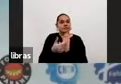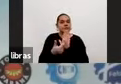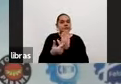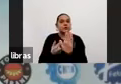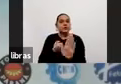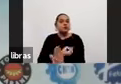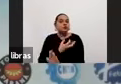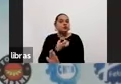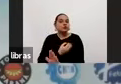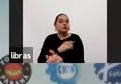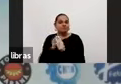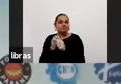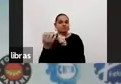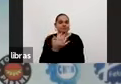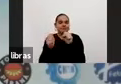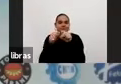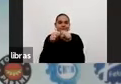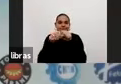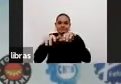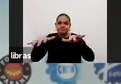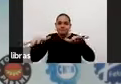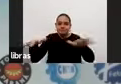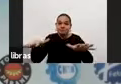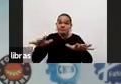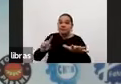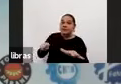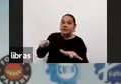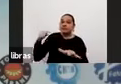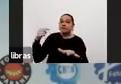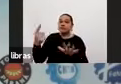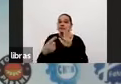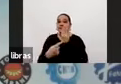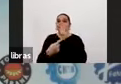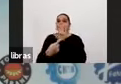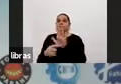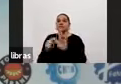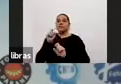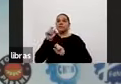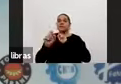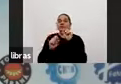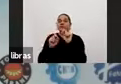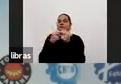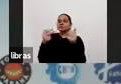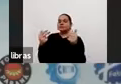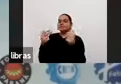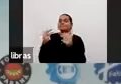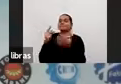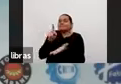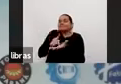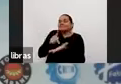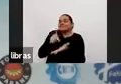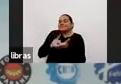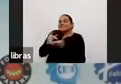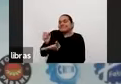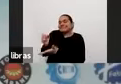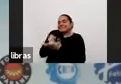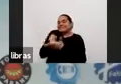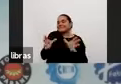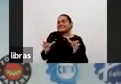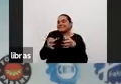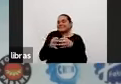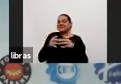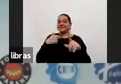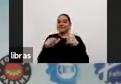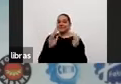Covid-19 e depois aqui vamos mostrar para vocês uma ação para lá de solidária dos trabalhadores da Renault,